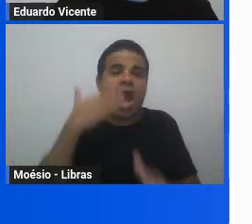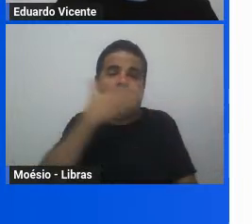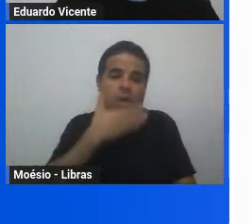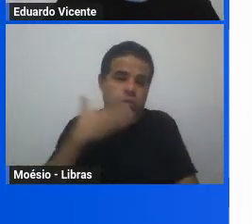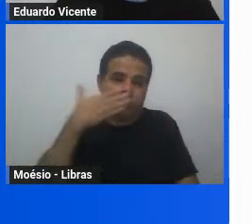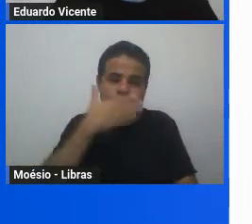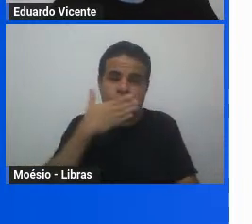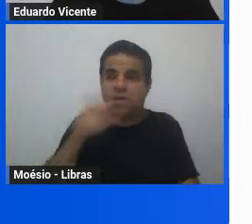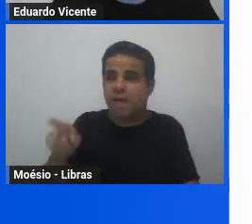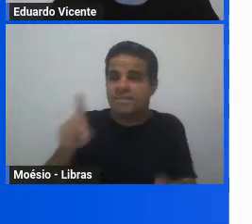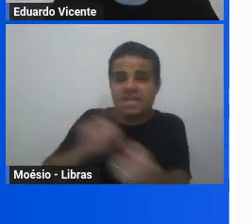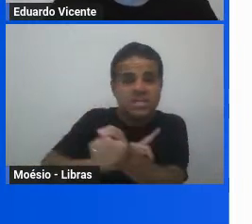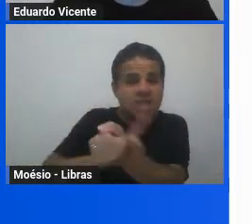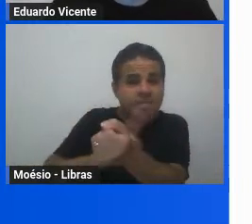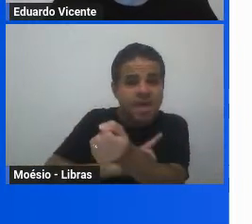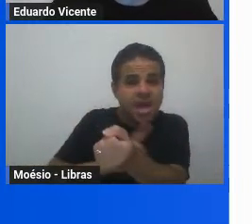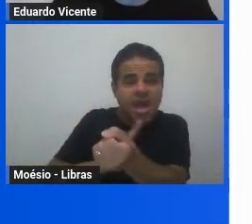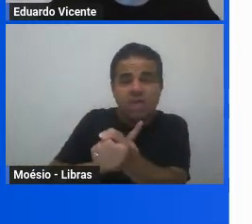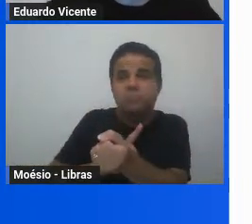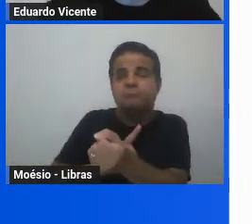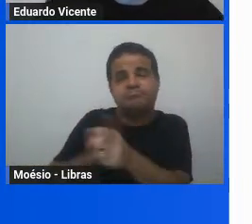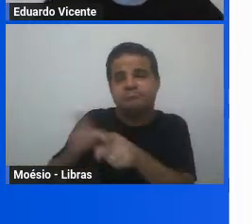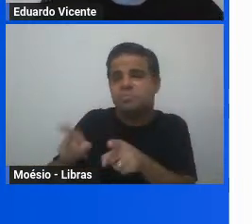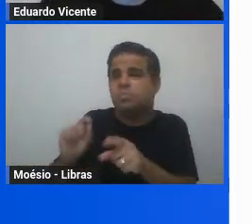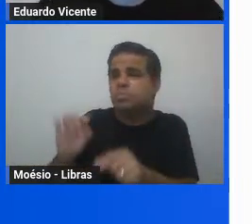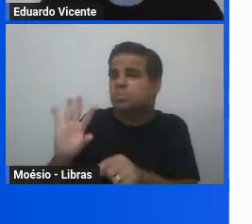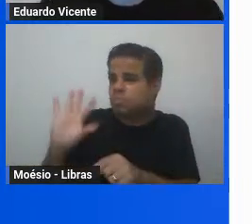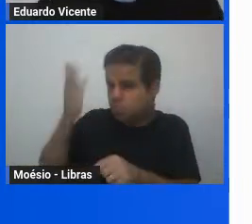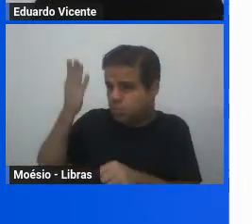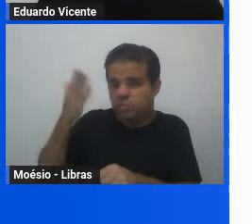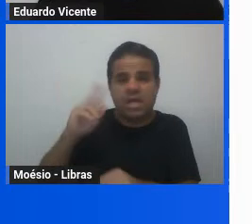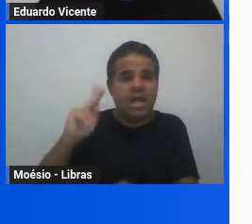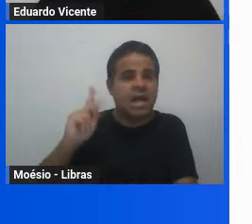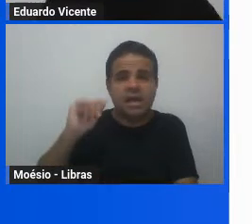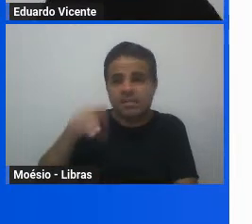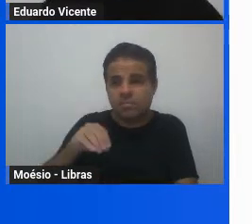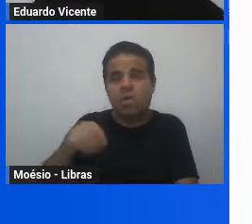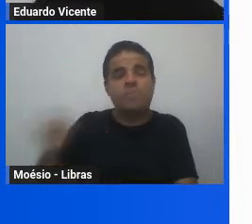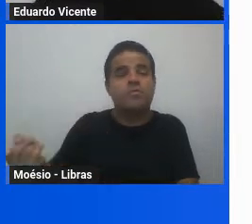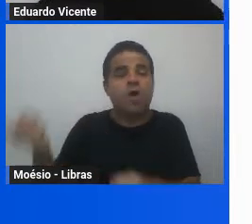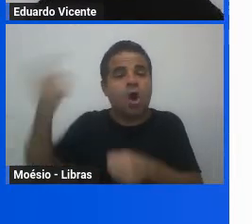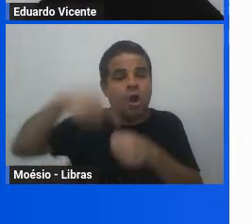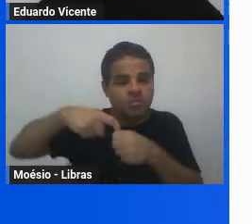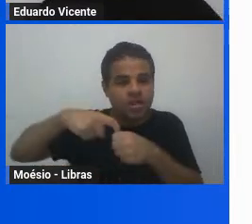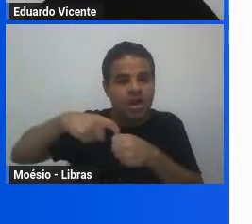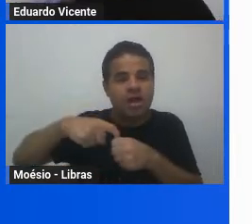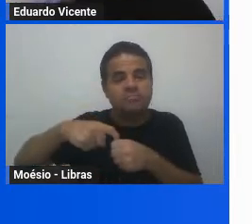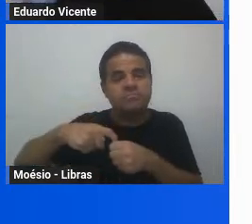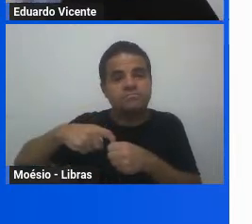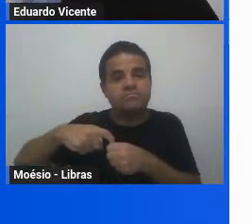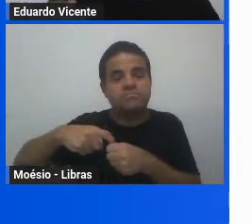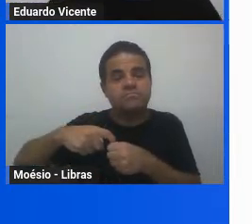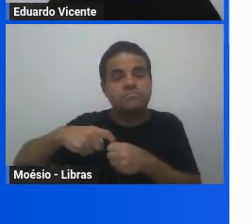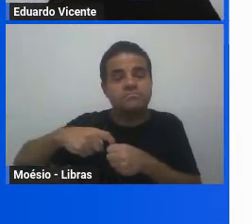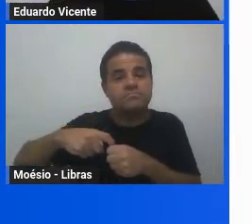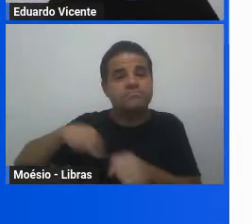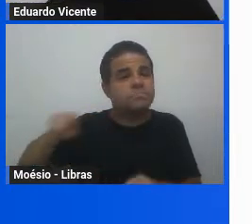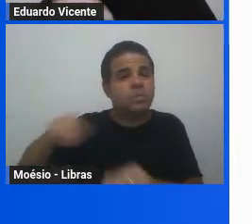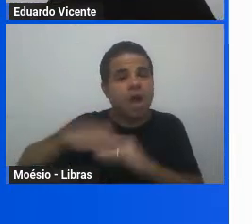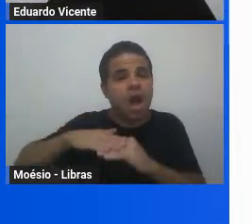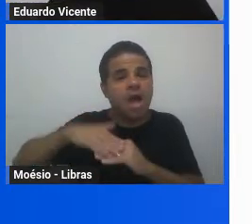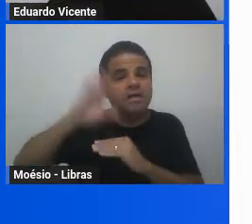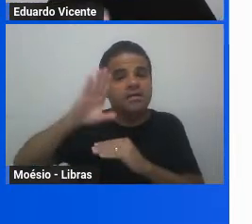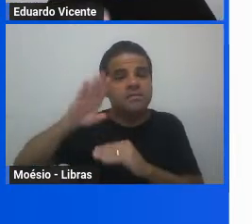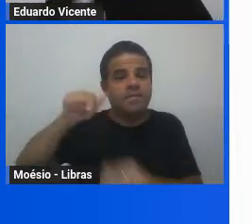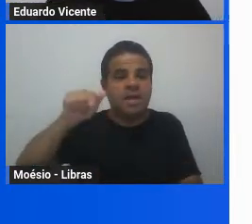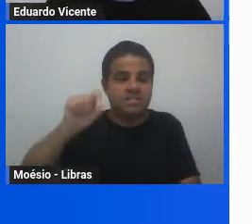ele é diabético. Olha, como ele está em hipoglicemia, eu preciso retornar ele para uma taxa de glicose acima de